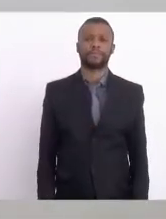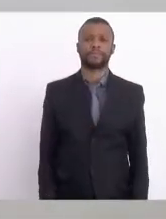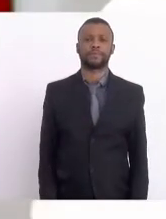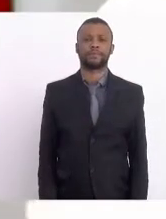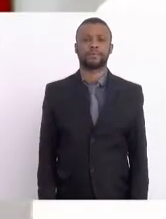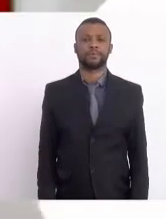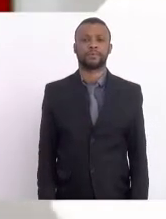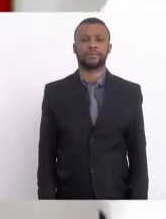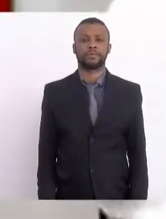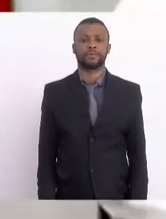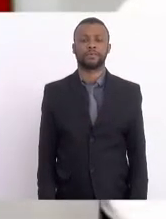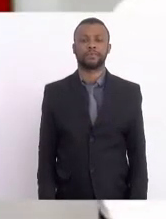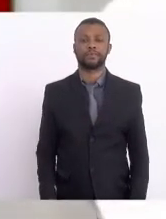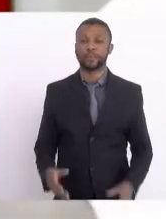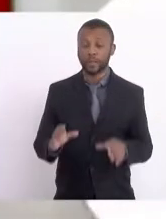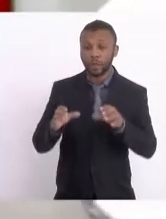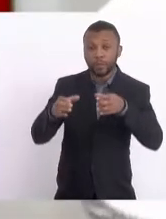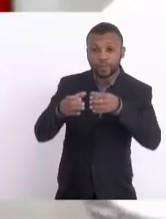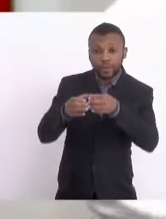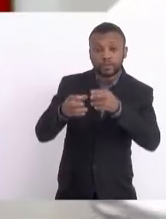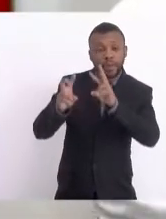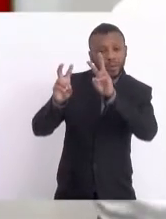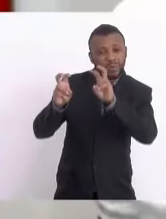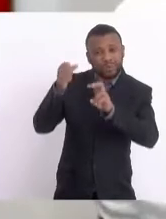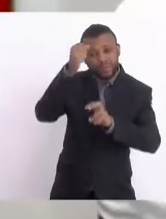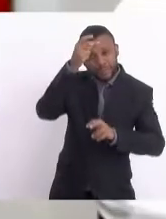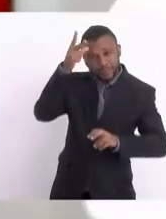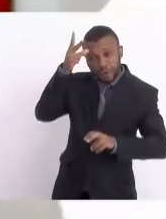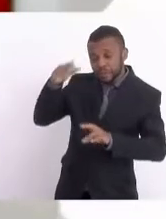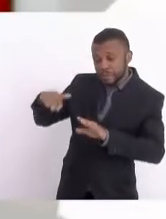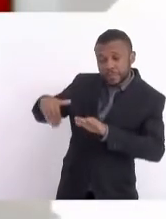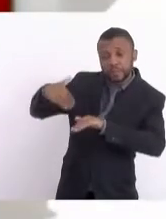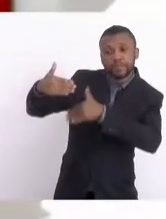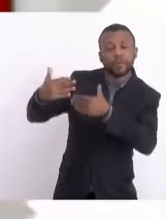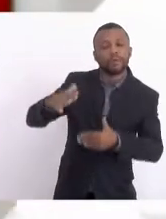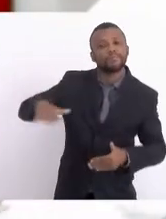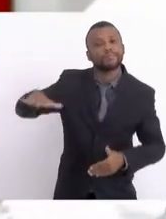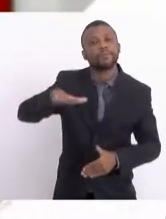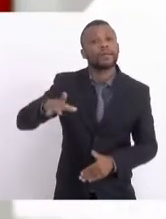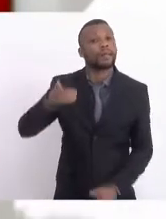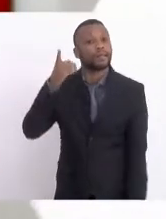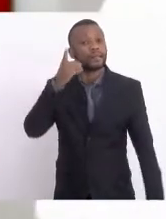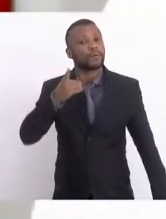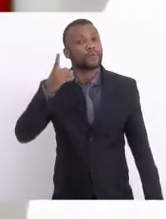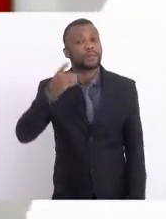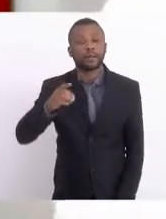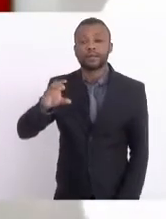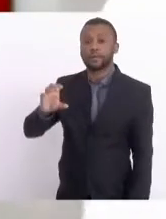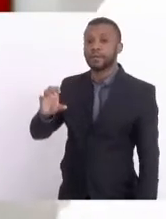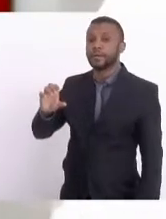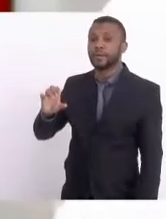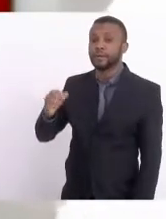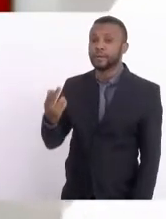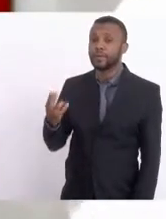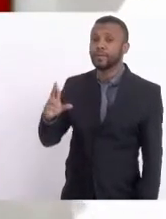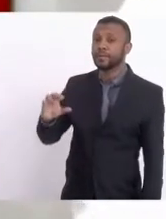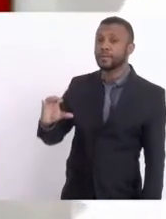Pela Comissão de Assuntos Municipais e Desenvolvimento Regional, deputado Eurico Júnior.